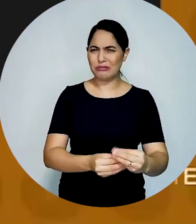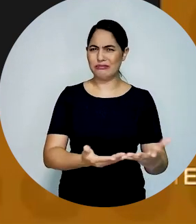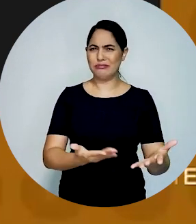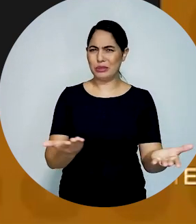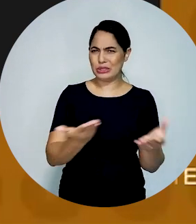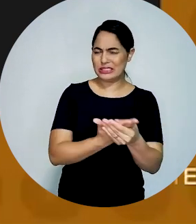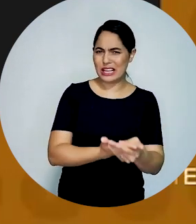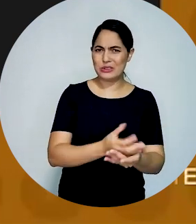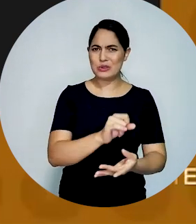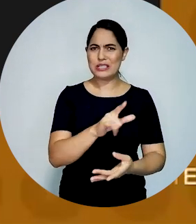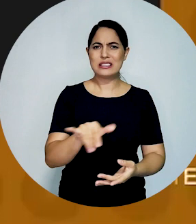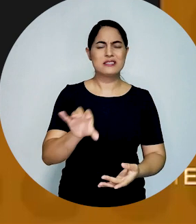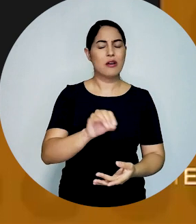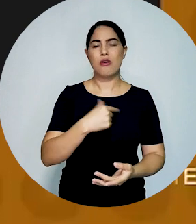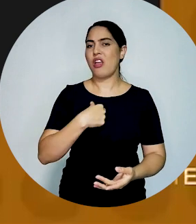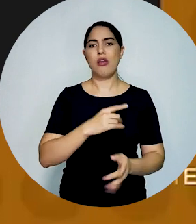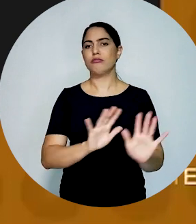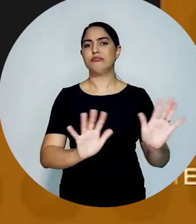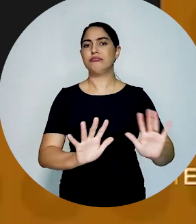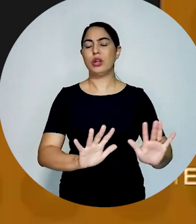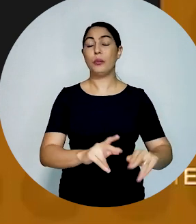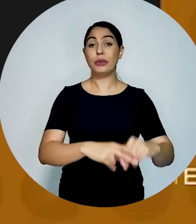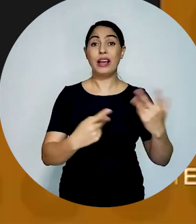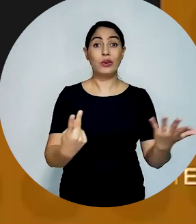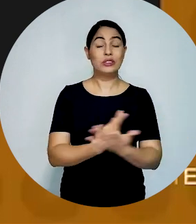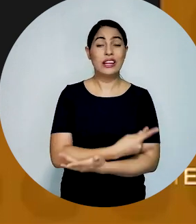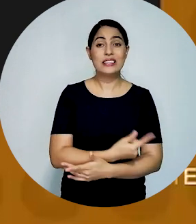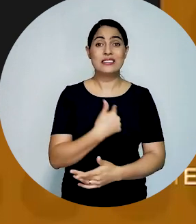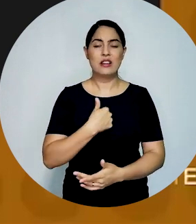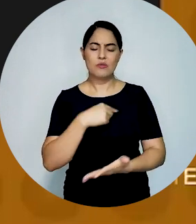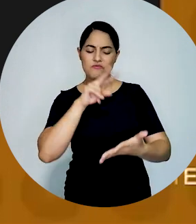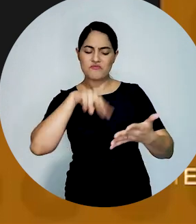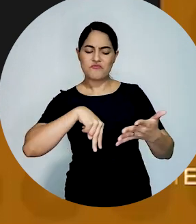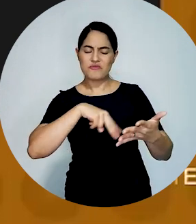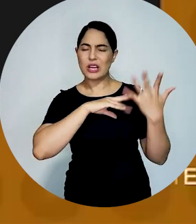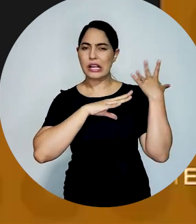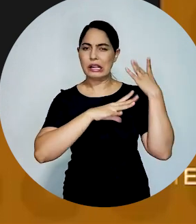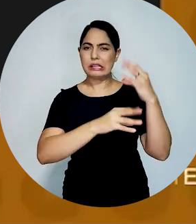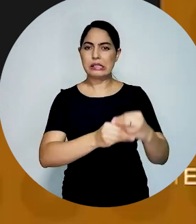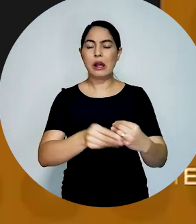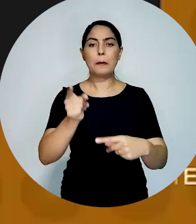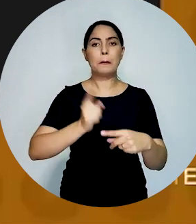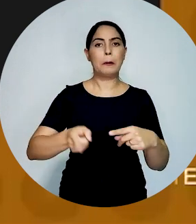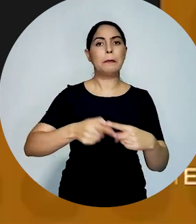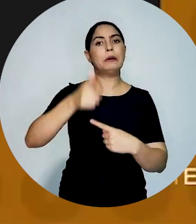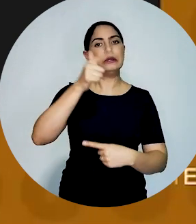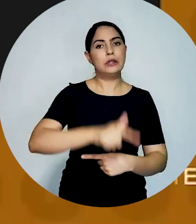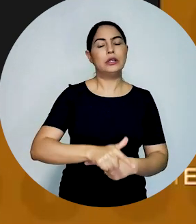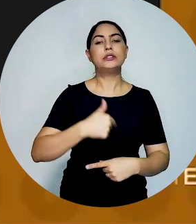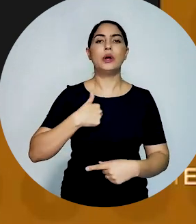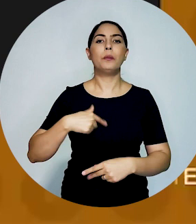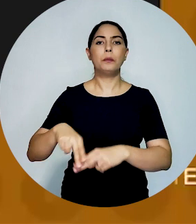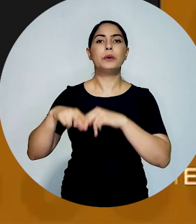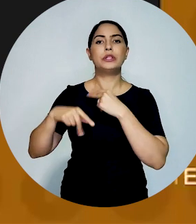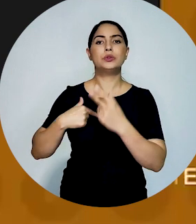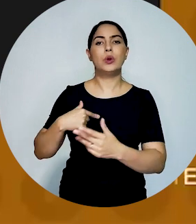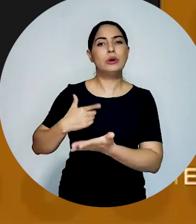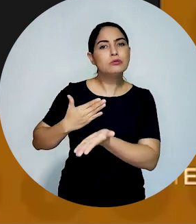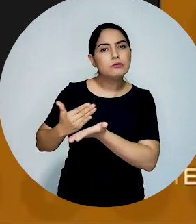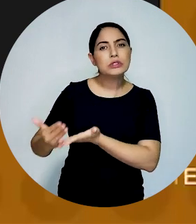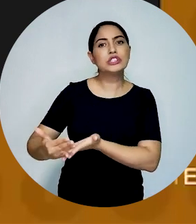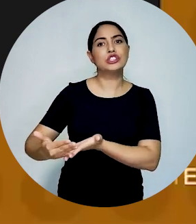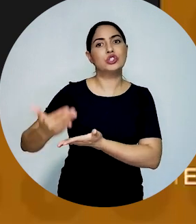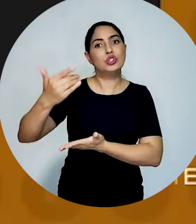Eu começo do zero. Porque fazer uma revisão é a chance de repetir equívocos que estão no planejamento